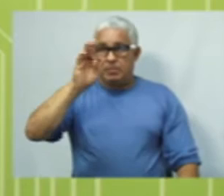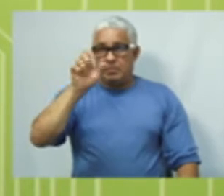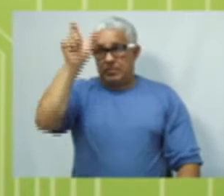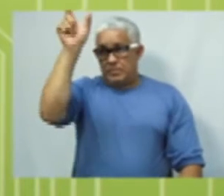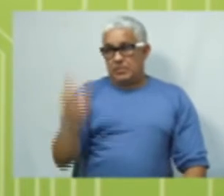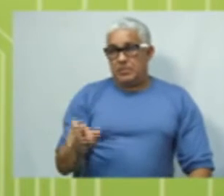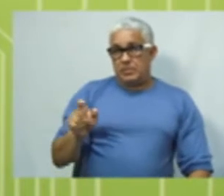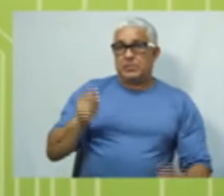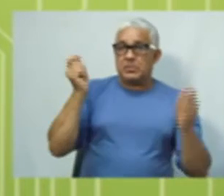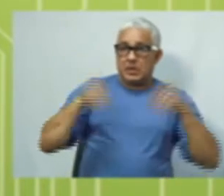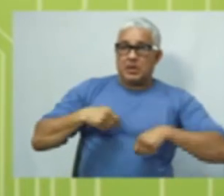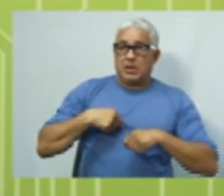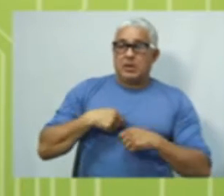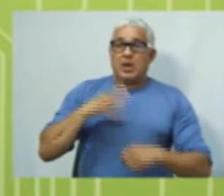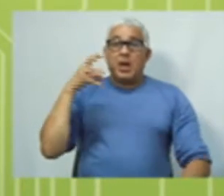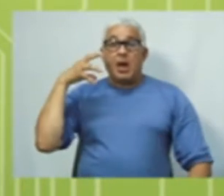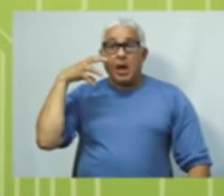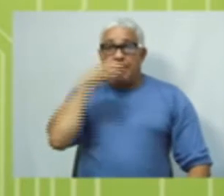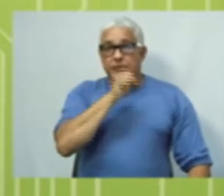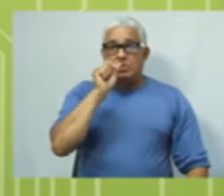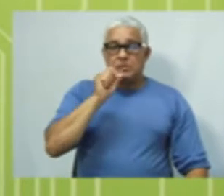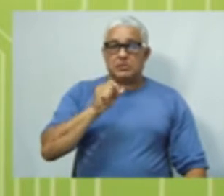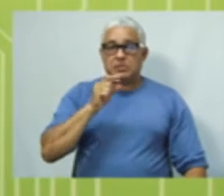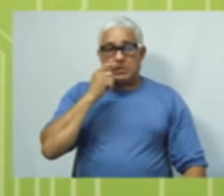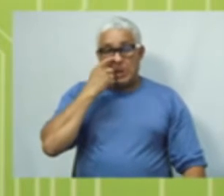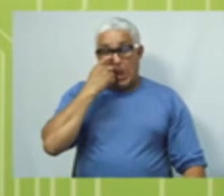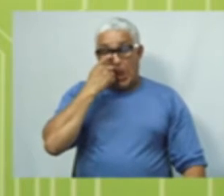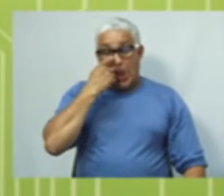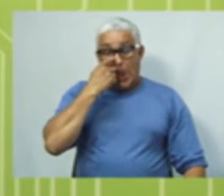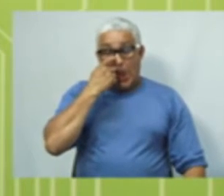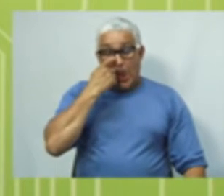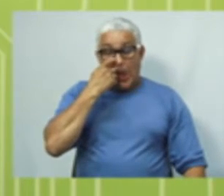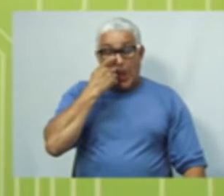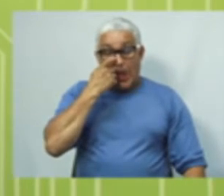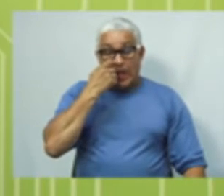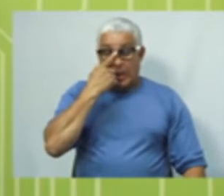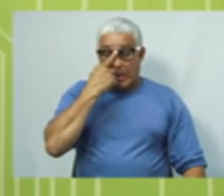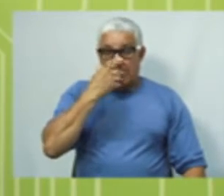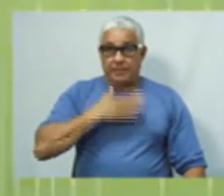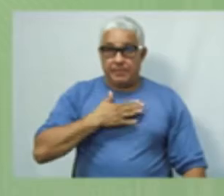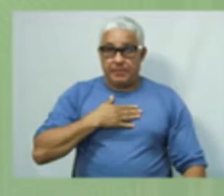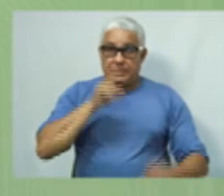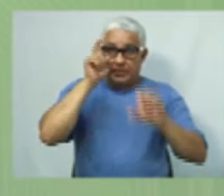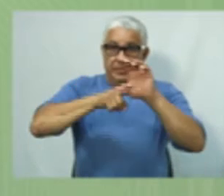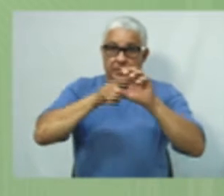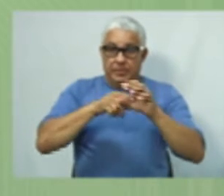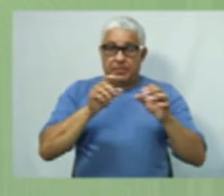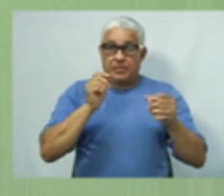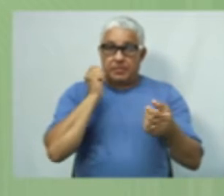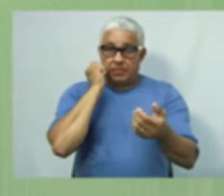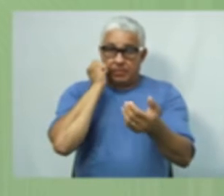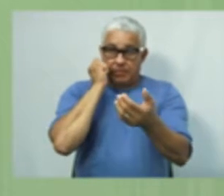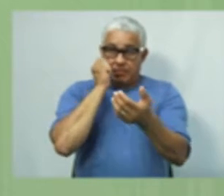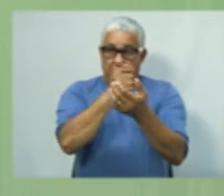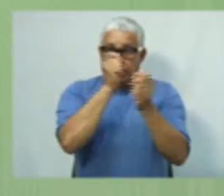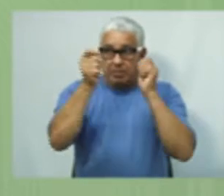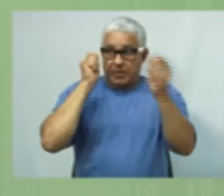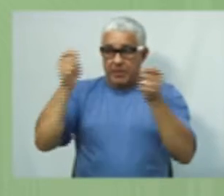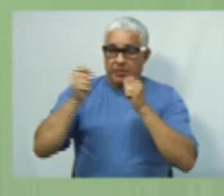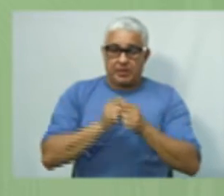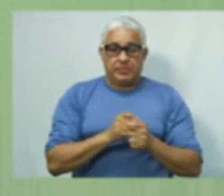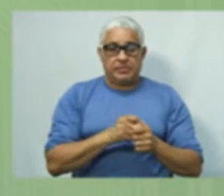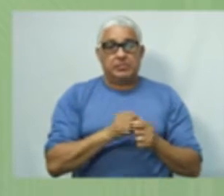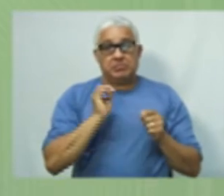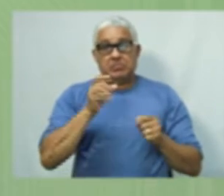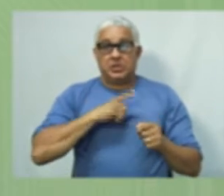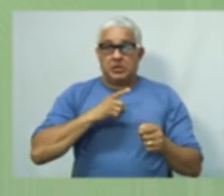a curtíssimo prazo, cumprir os meus compromissos dentro da empresa. Então, se o capital de giro está